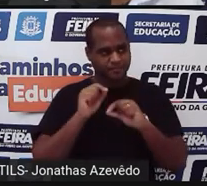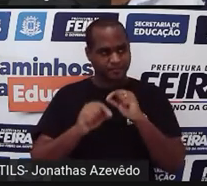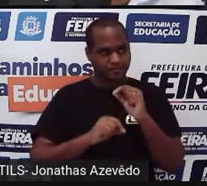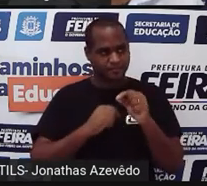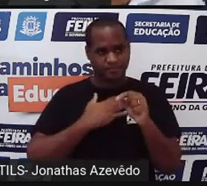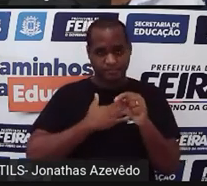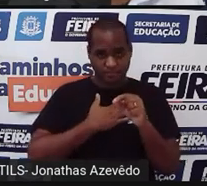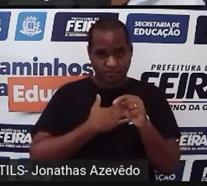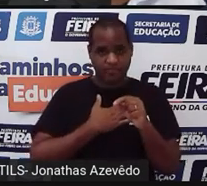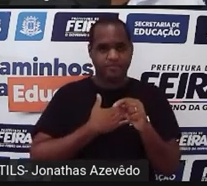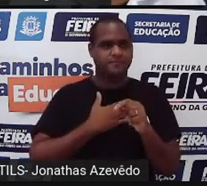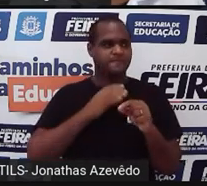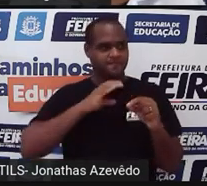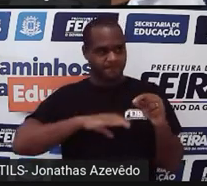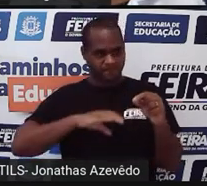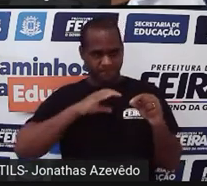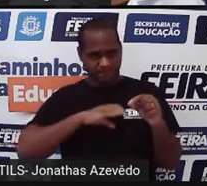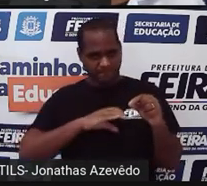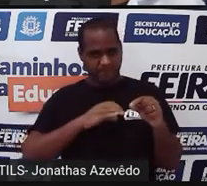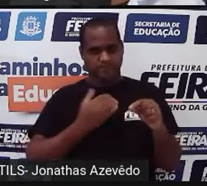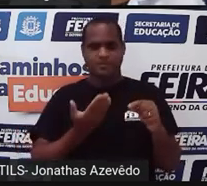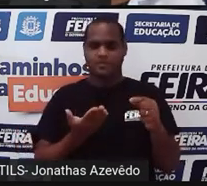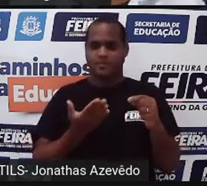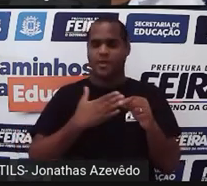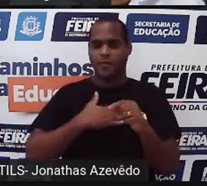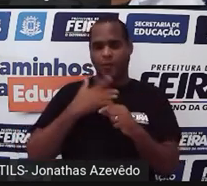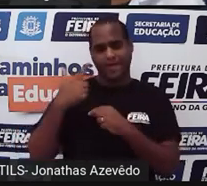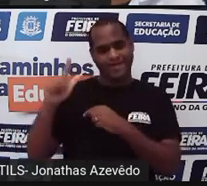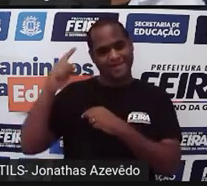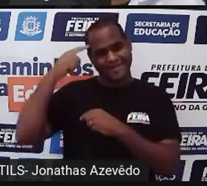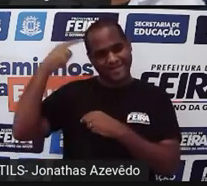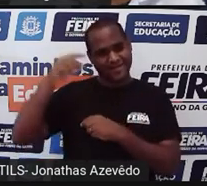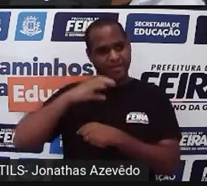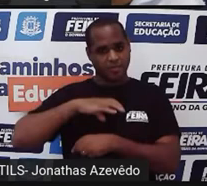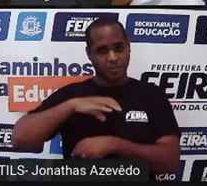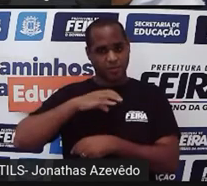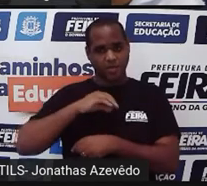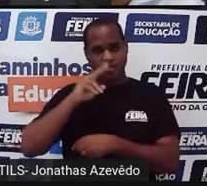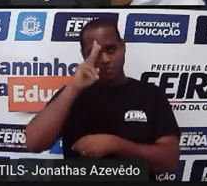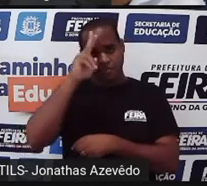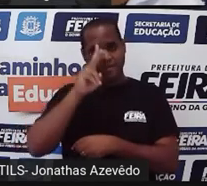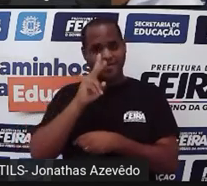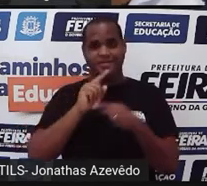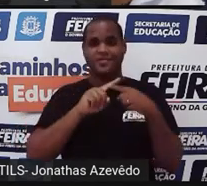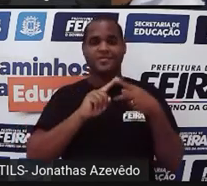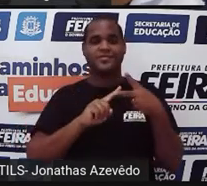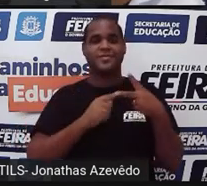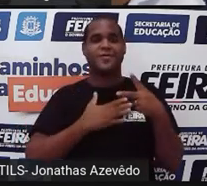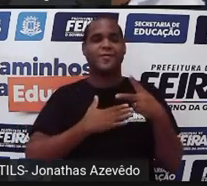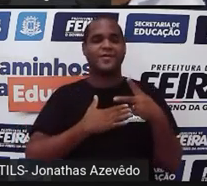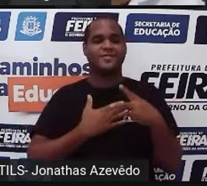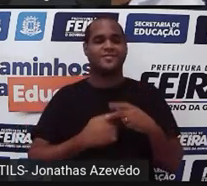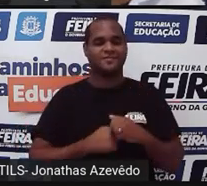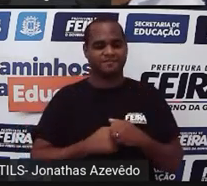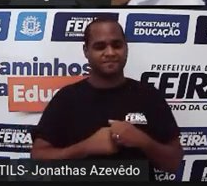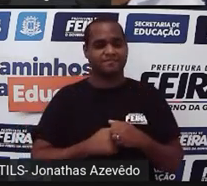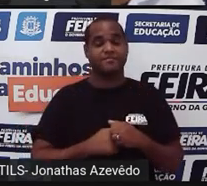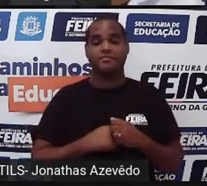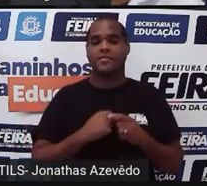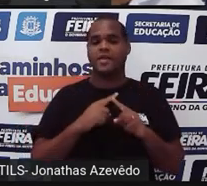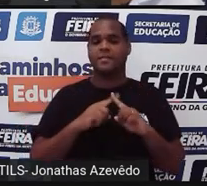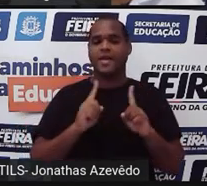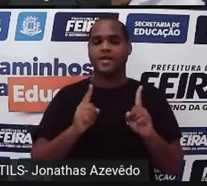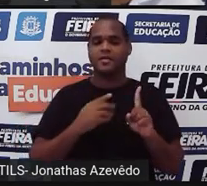português. Tem aqueles que gostam de português e história, né? Gosta das duas. Mas,